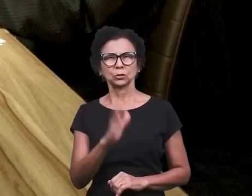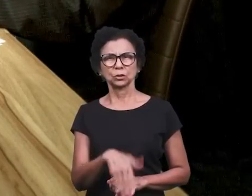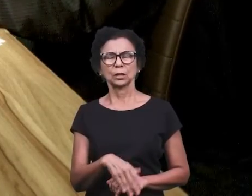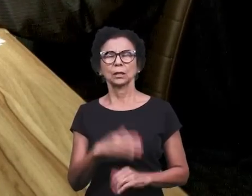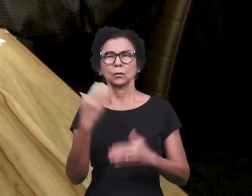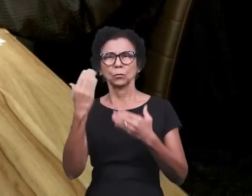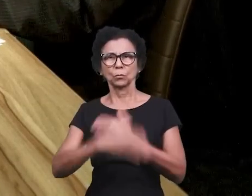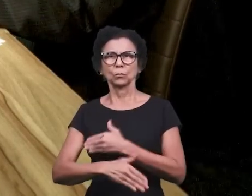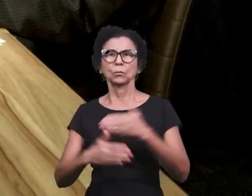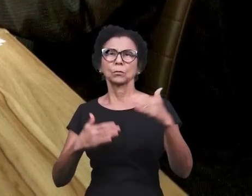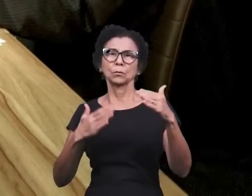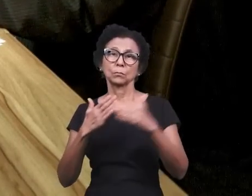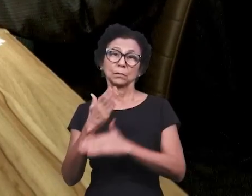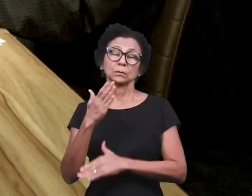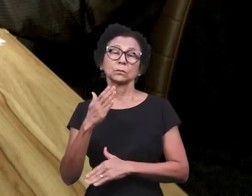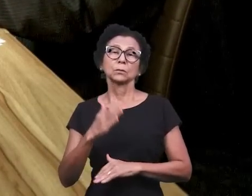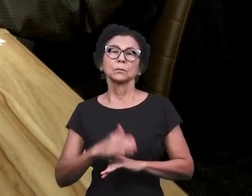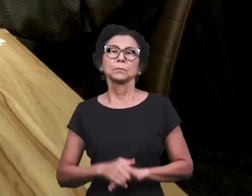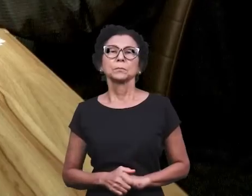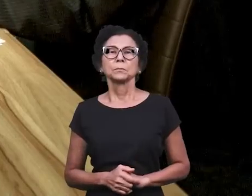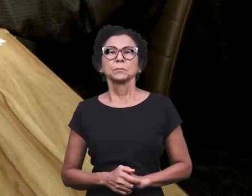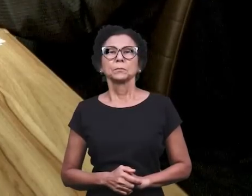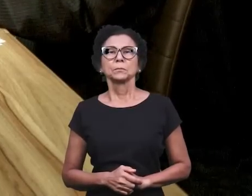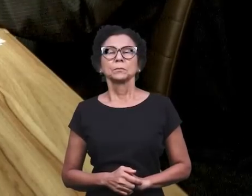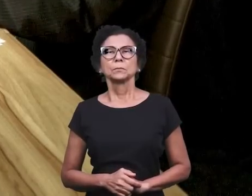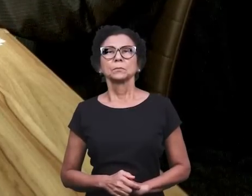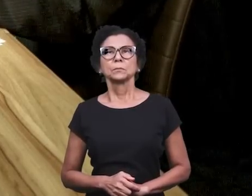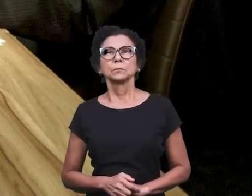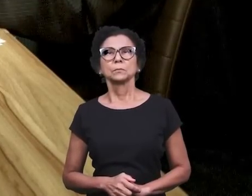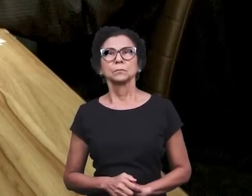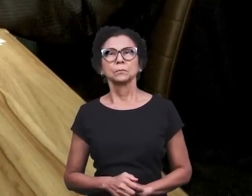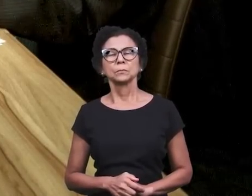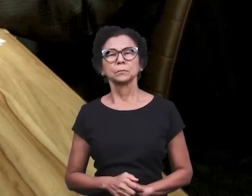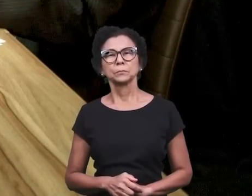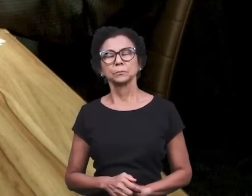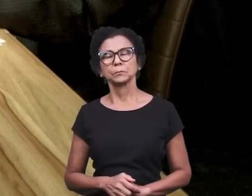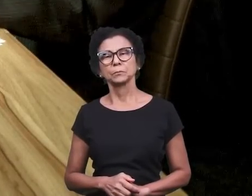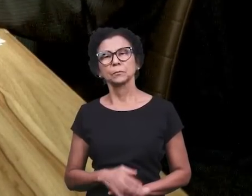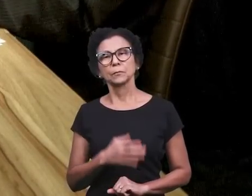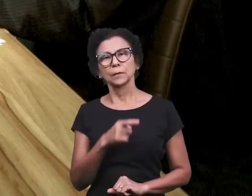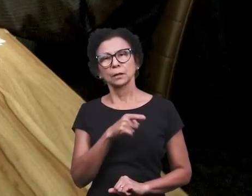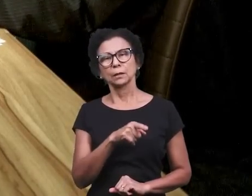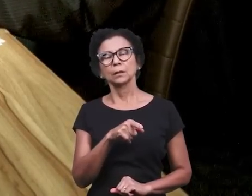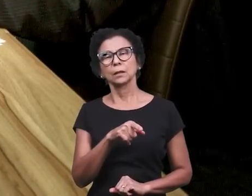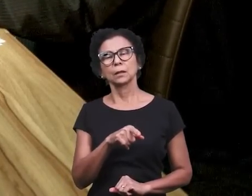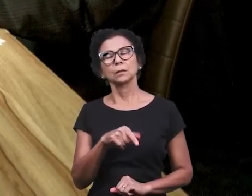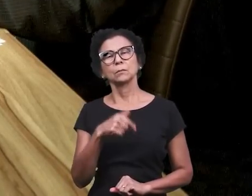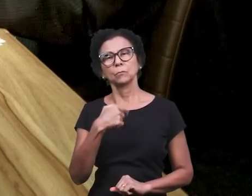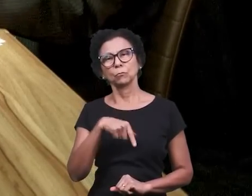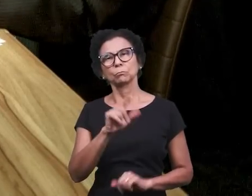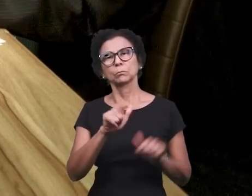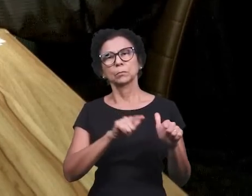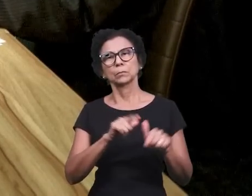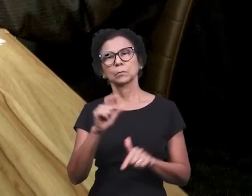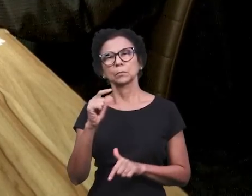e pouco tempo depois foi chamado para o Banco Central, até onde eu sei, pouco que eu acompanhei a trajetória